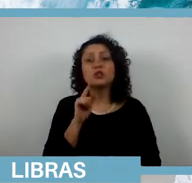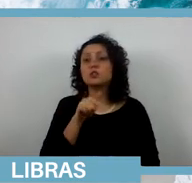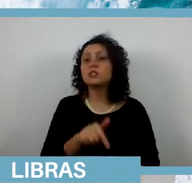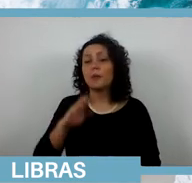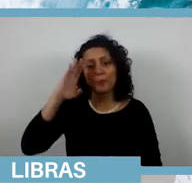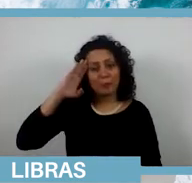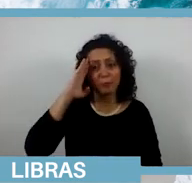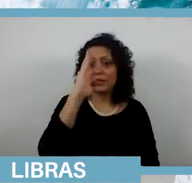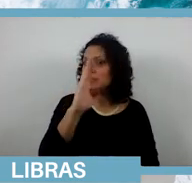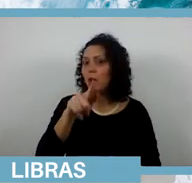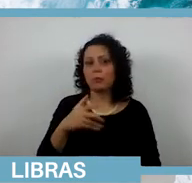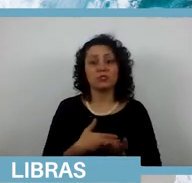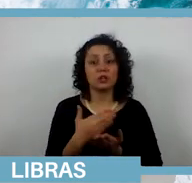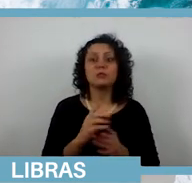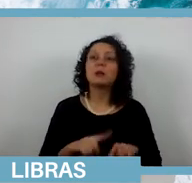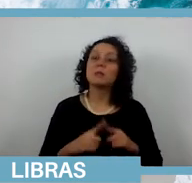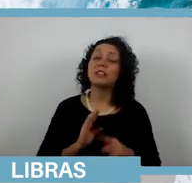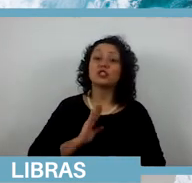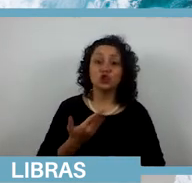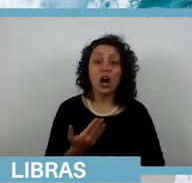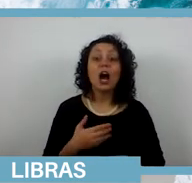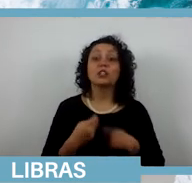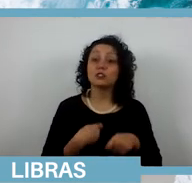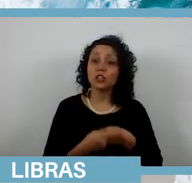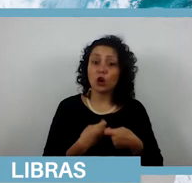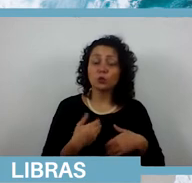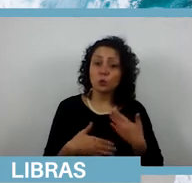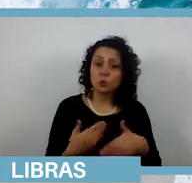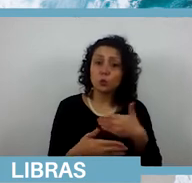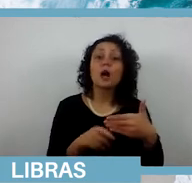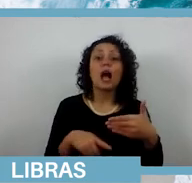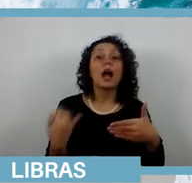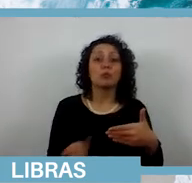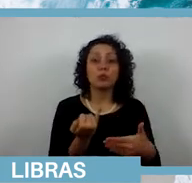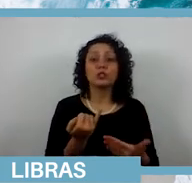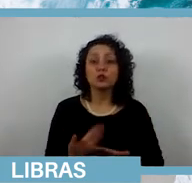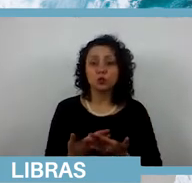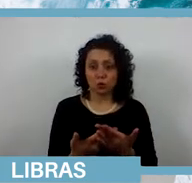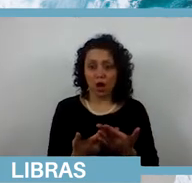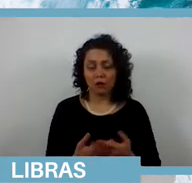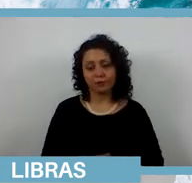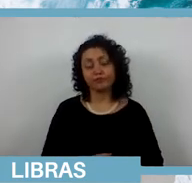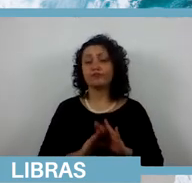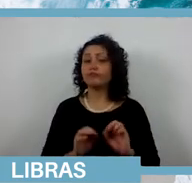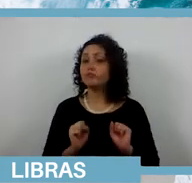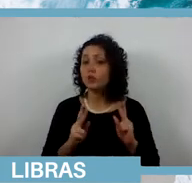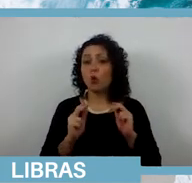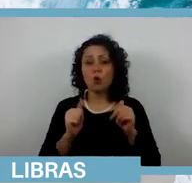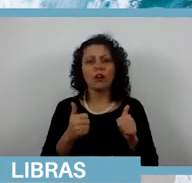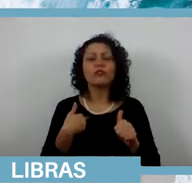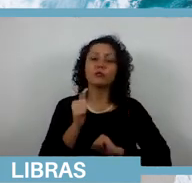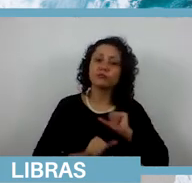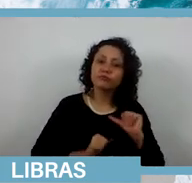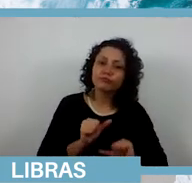bom caminho para começar, mas para quem já está com o negócio rodando, sim, é importante, né? E, enfim, fui mudando muitas